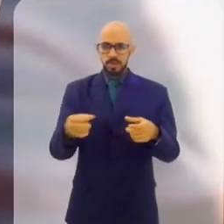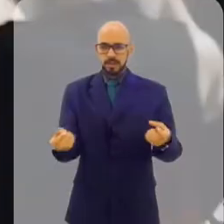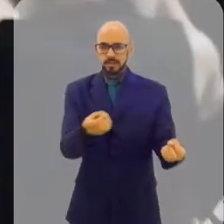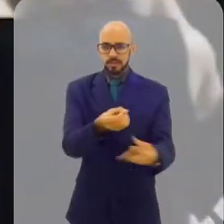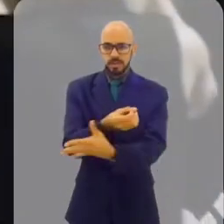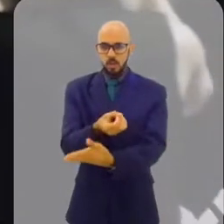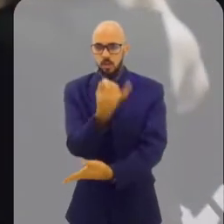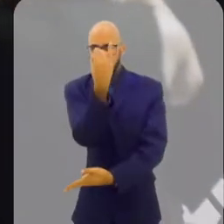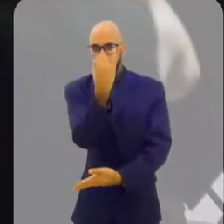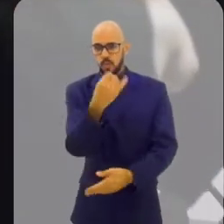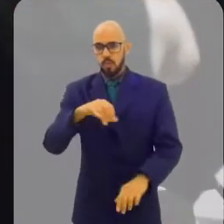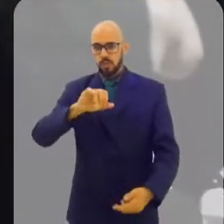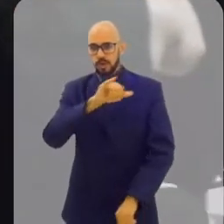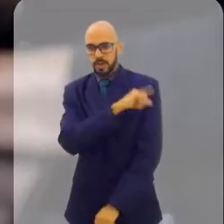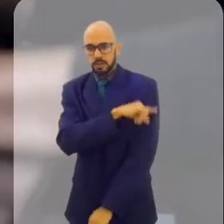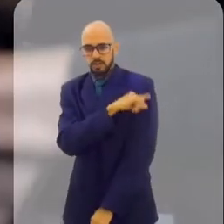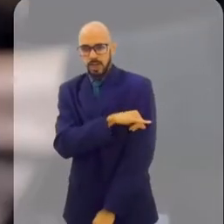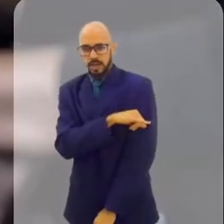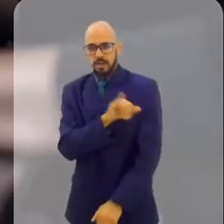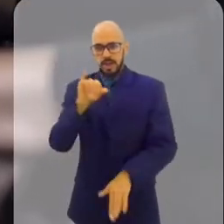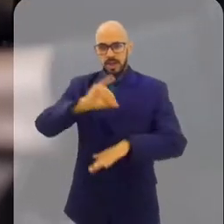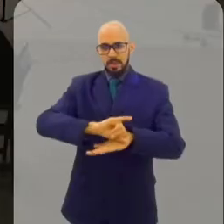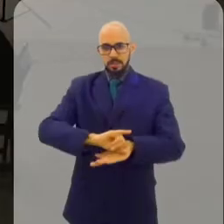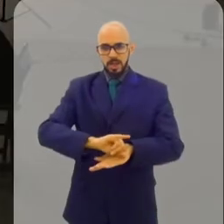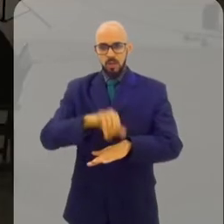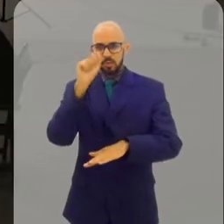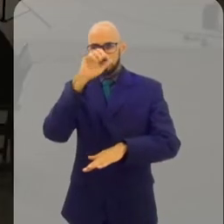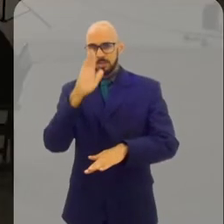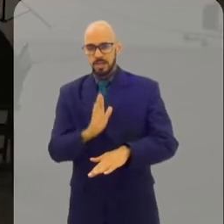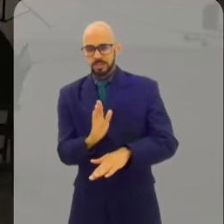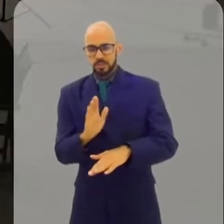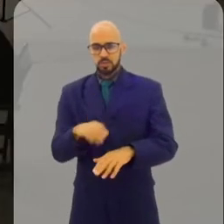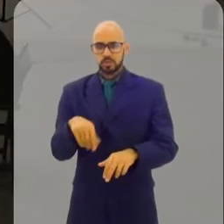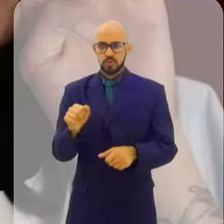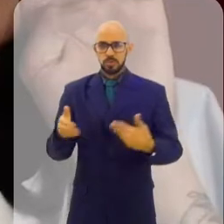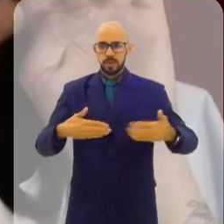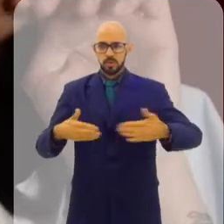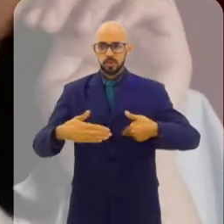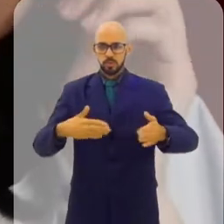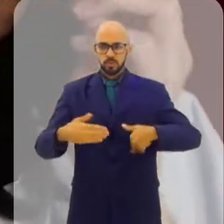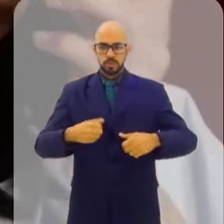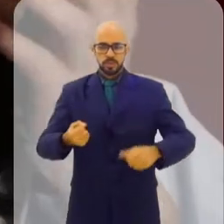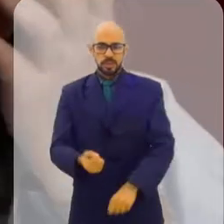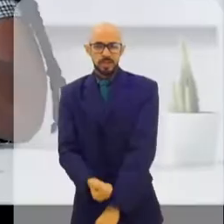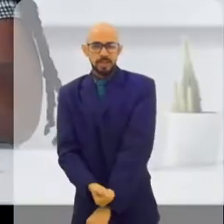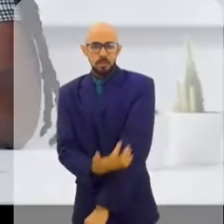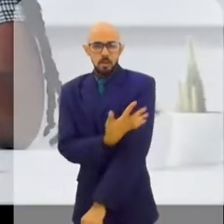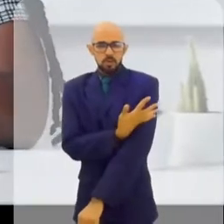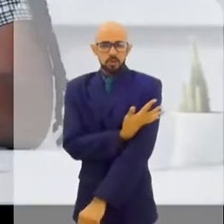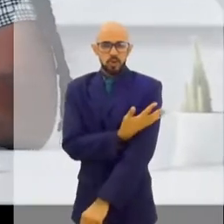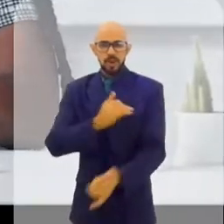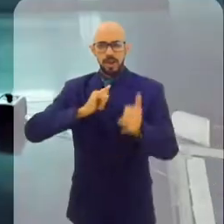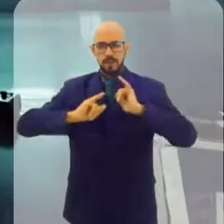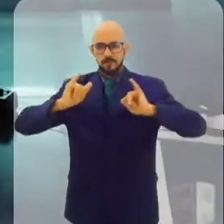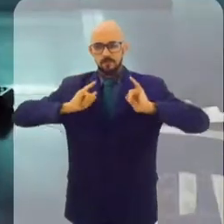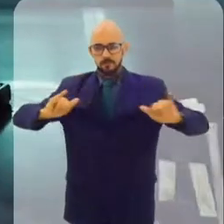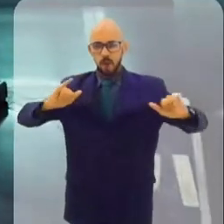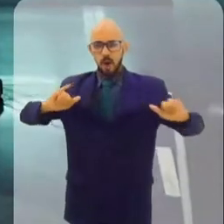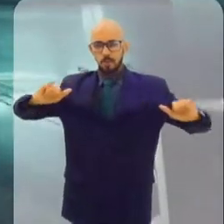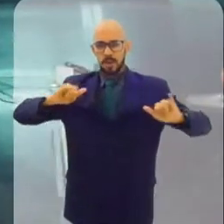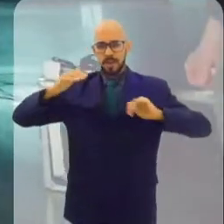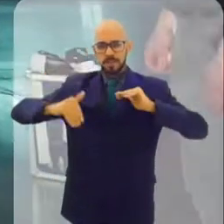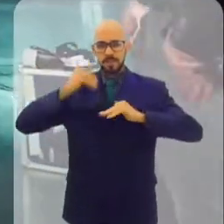é a capital da indústria criativa no Brasil. Uma indústria inovadora que emociona, informa e